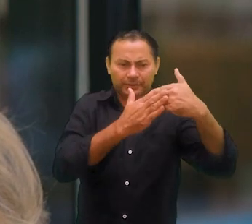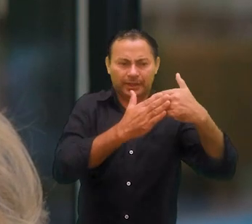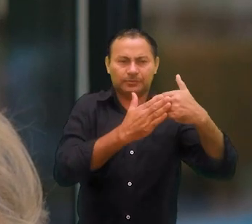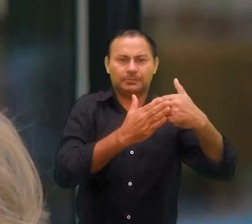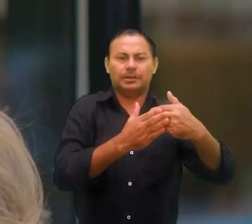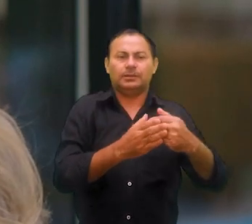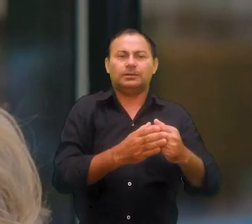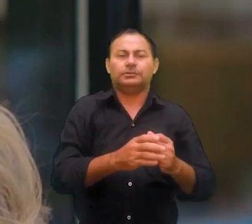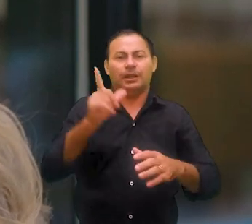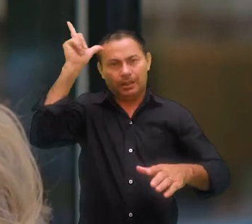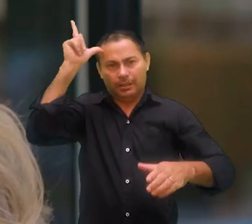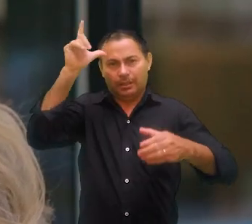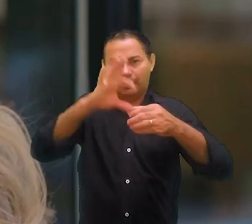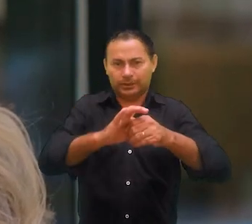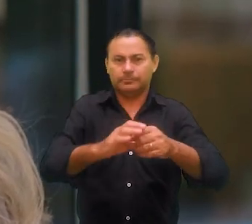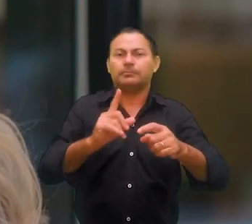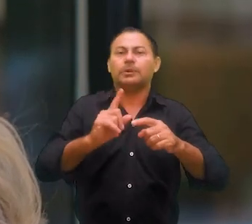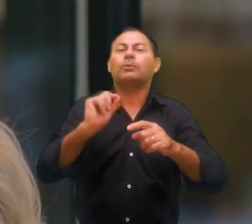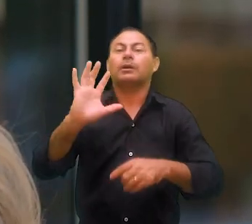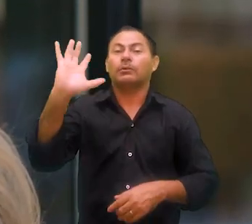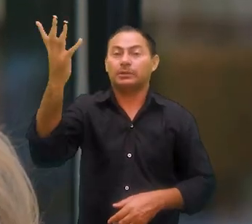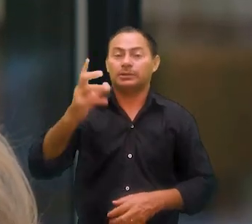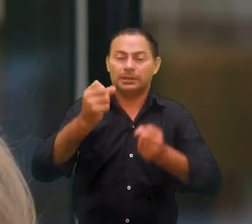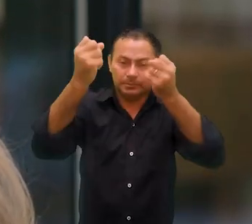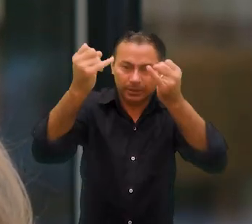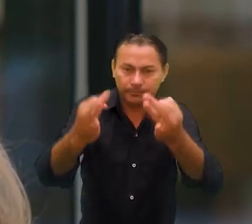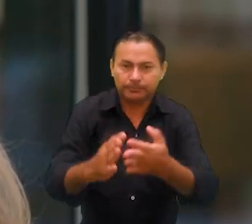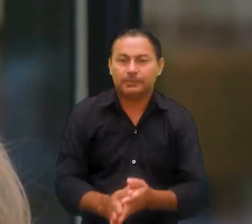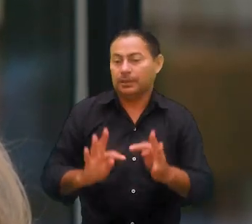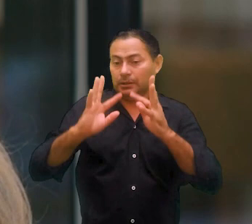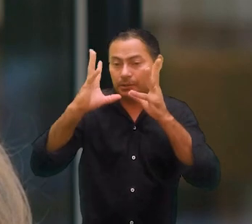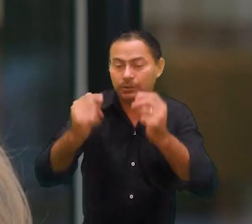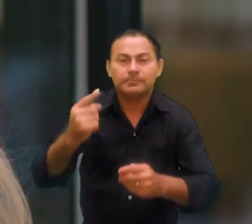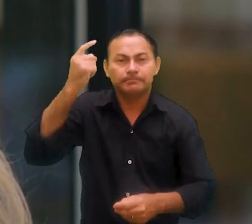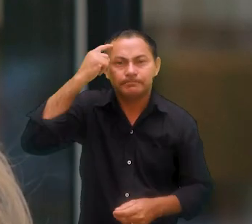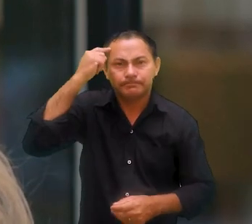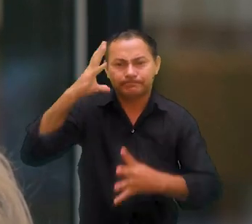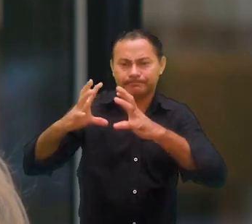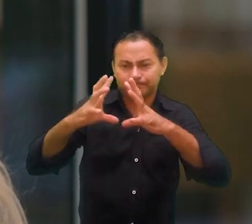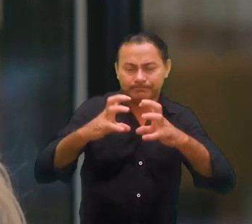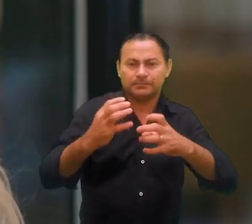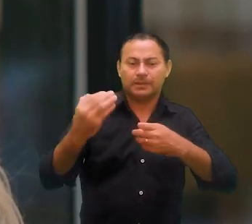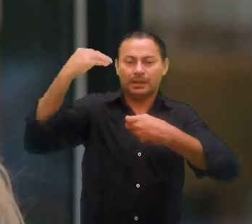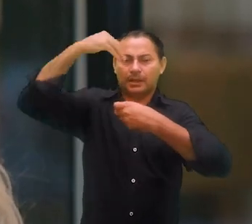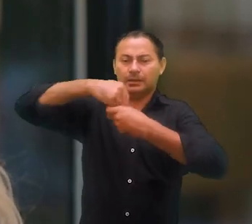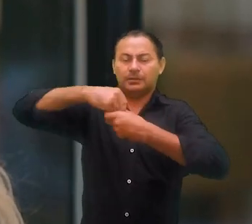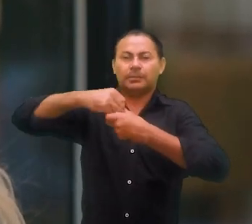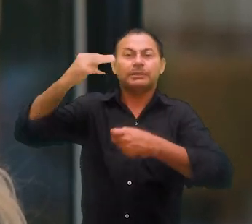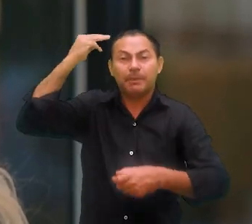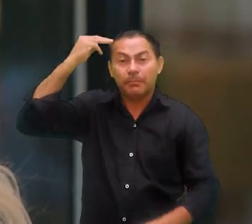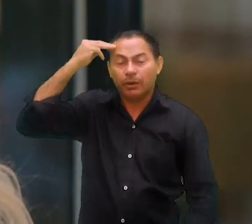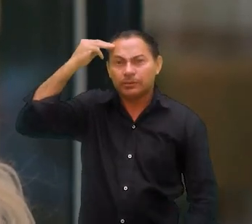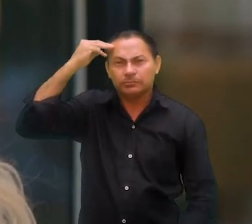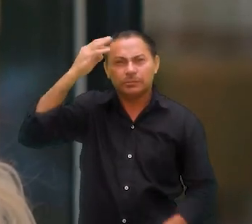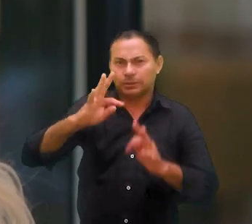seu respectivo compartimento de lógica. O que acontece, ele explicou, é que todos esses pensamentos conflitantes entram para